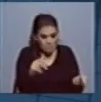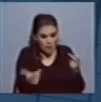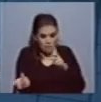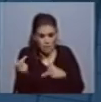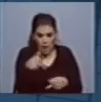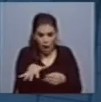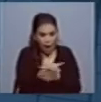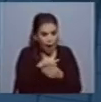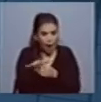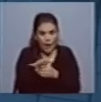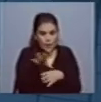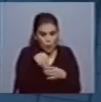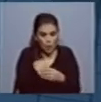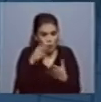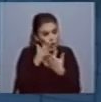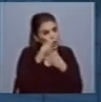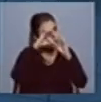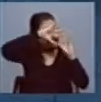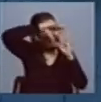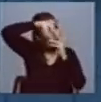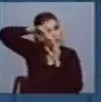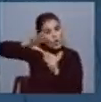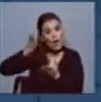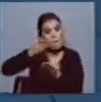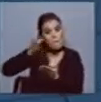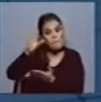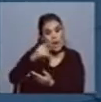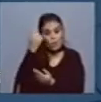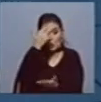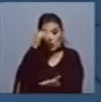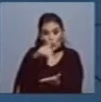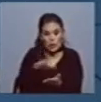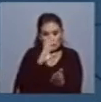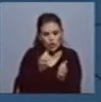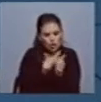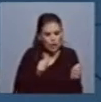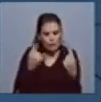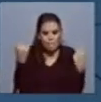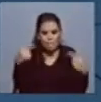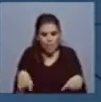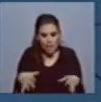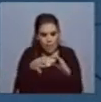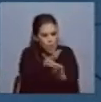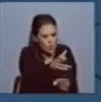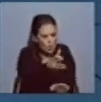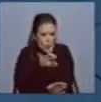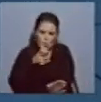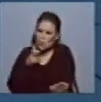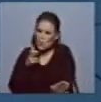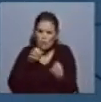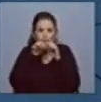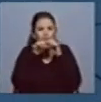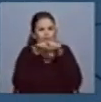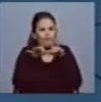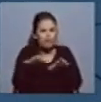astronomia. Outro resultado. A partir do momento em que temos uma distância correta do evento, a partir do momento em que temos esta velocidade de propagação, quer